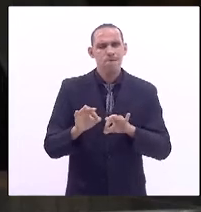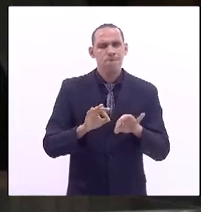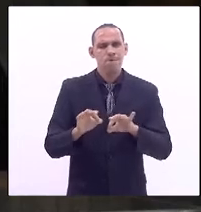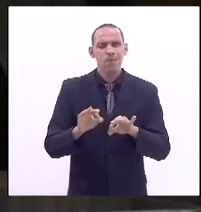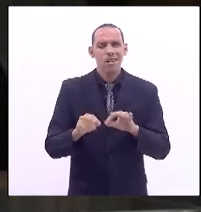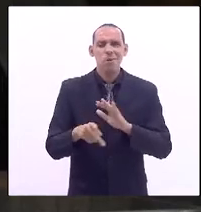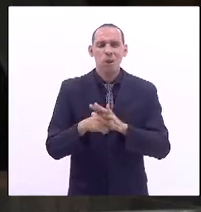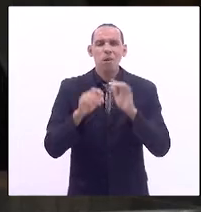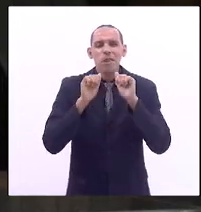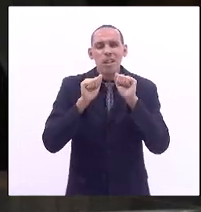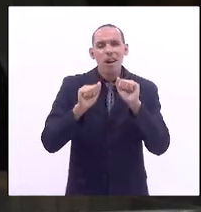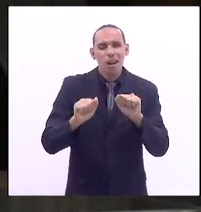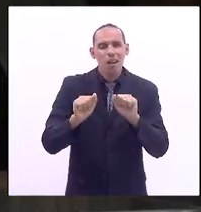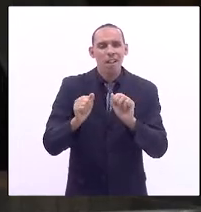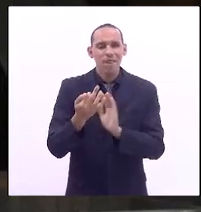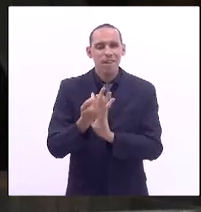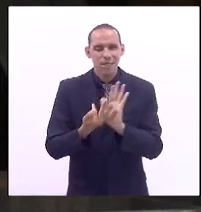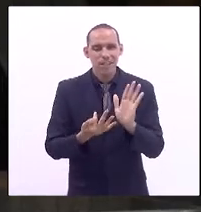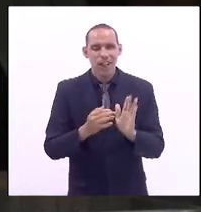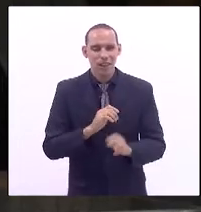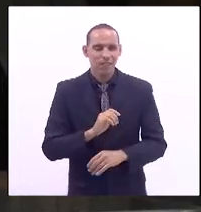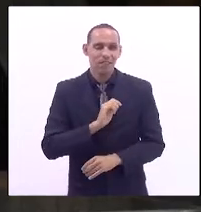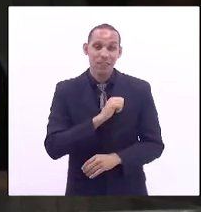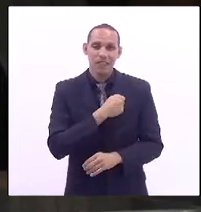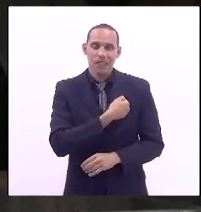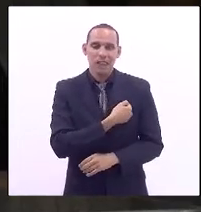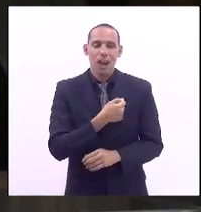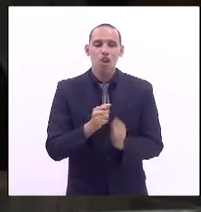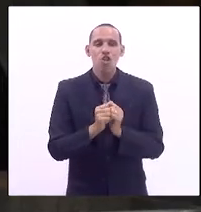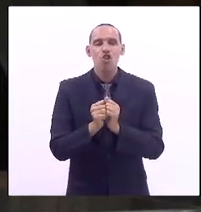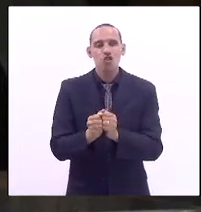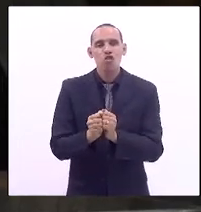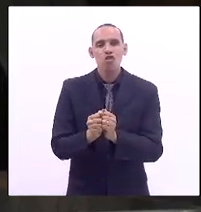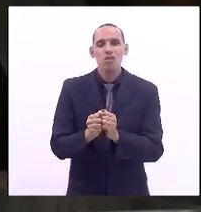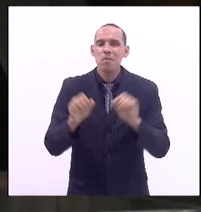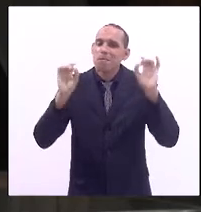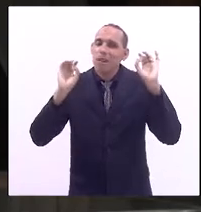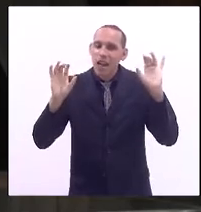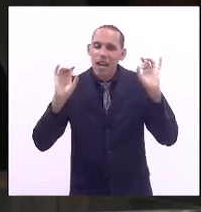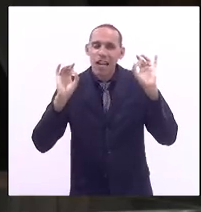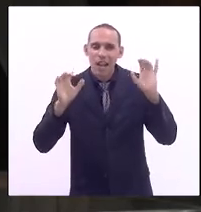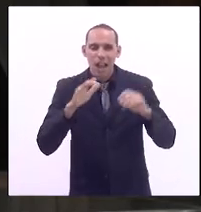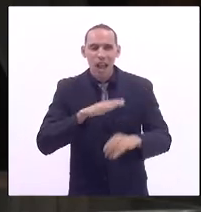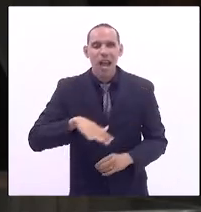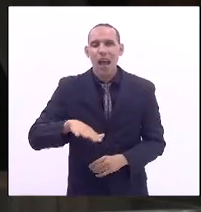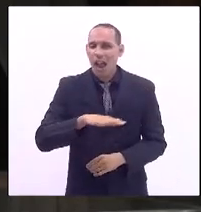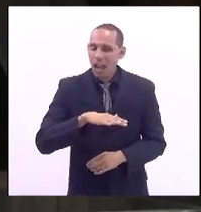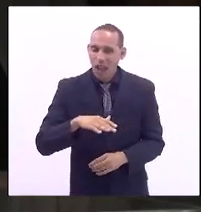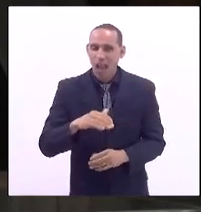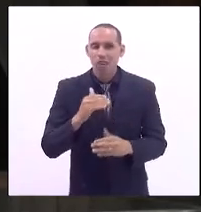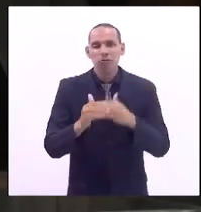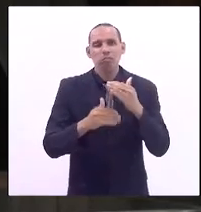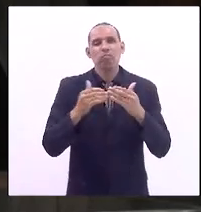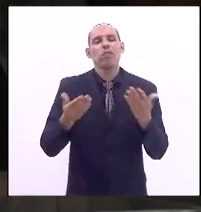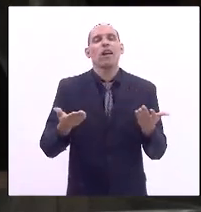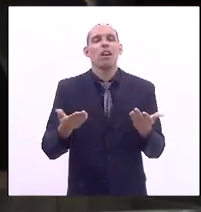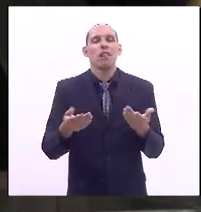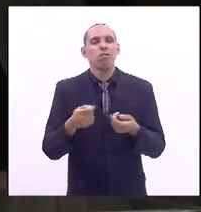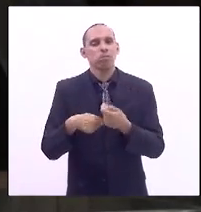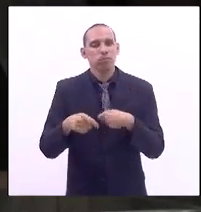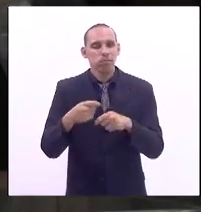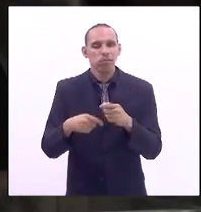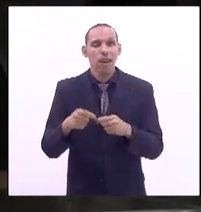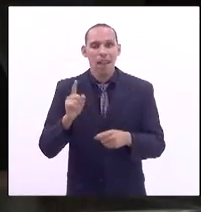parte da assessoria fiscal da Assembleia em diálogo o especialistas da área do desenvolvimento econômico do Rio de Janeiro da chamada